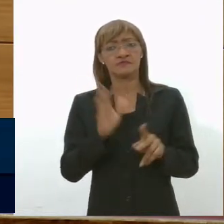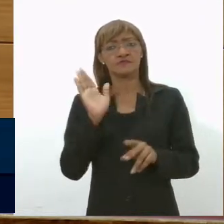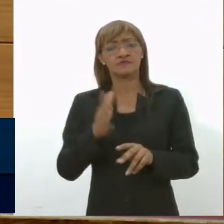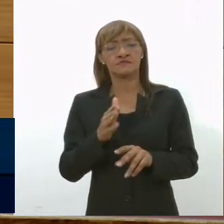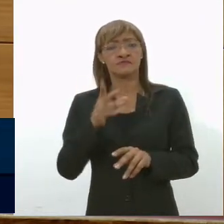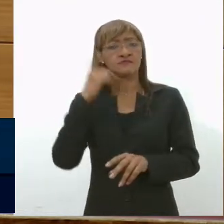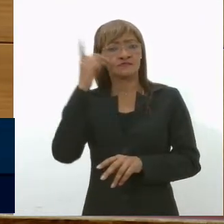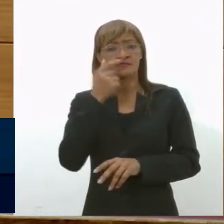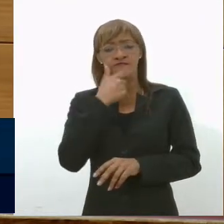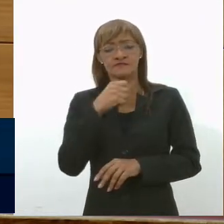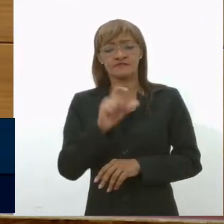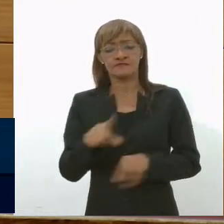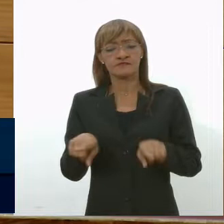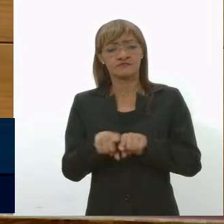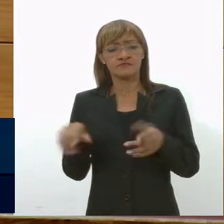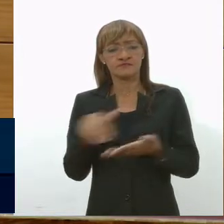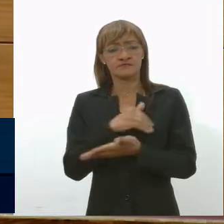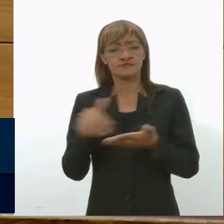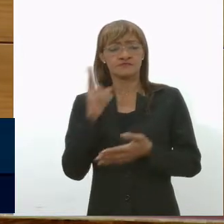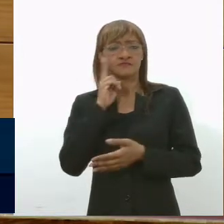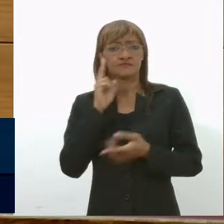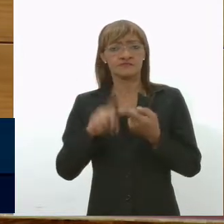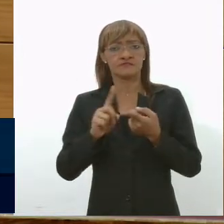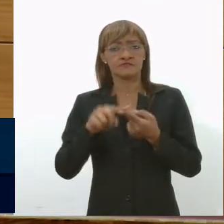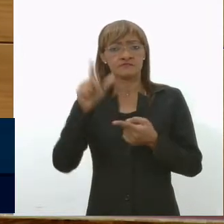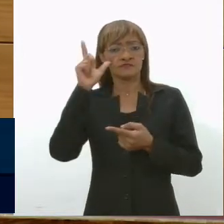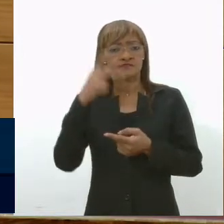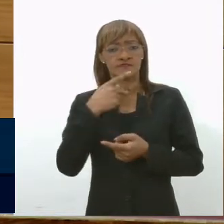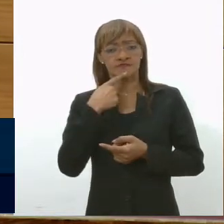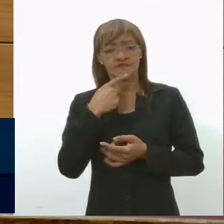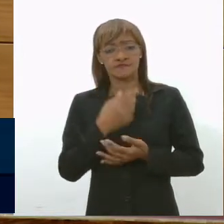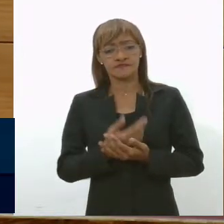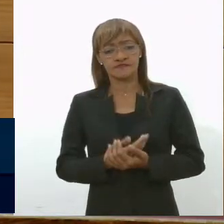Bispo, secretariado pelos deputados Zezinho Sobral e Luciano Pimentel.